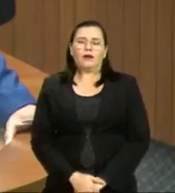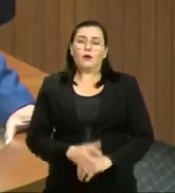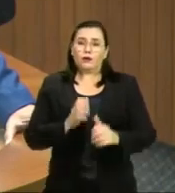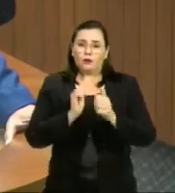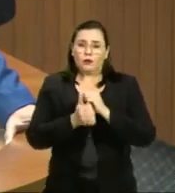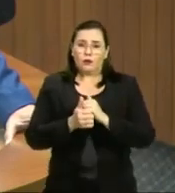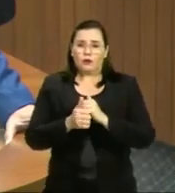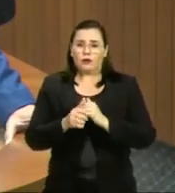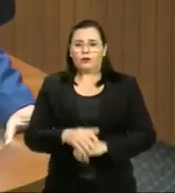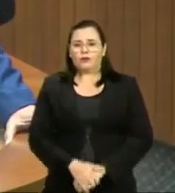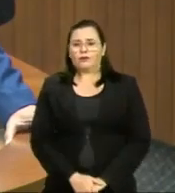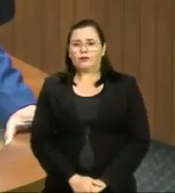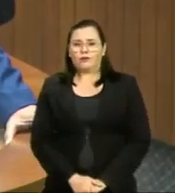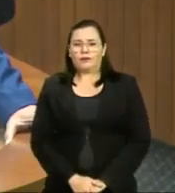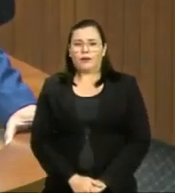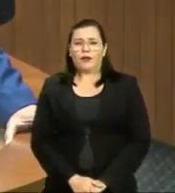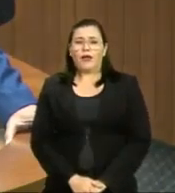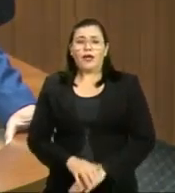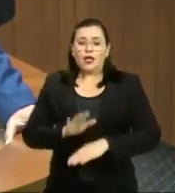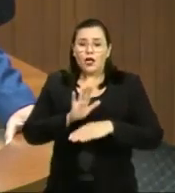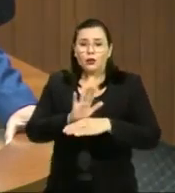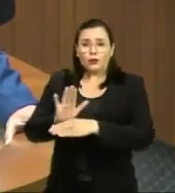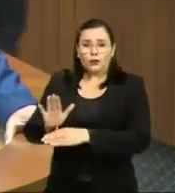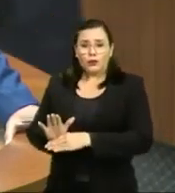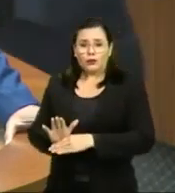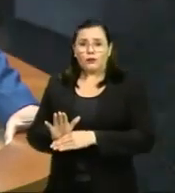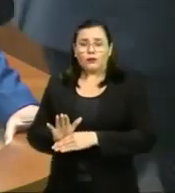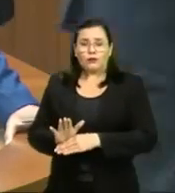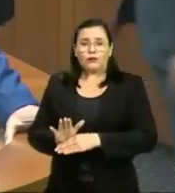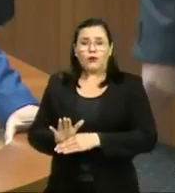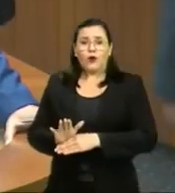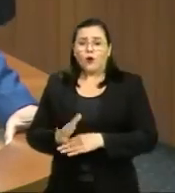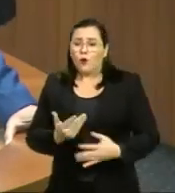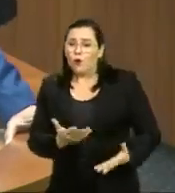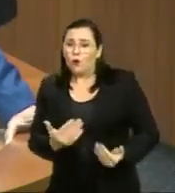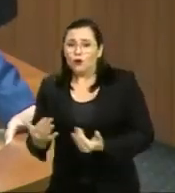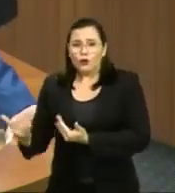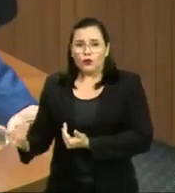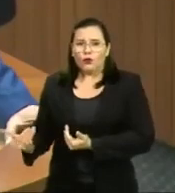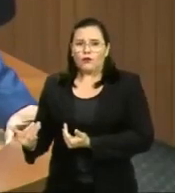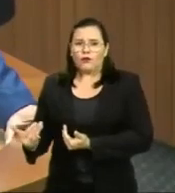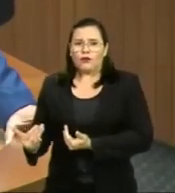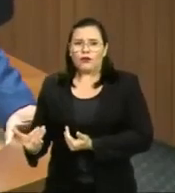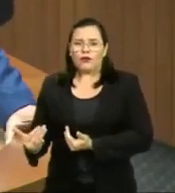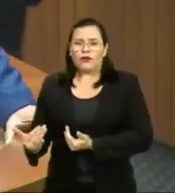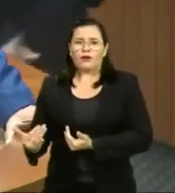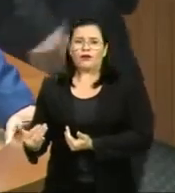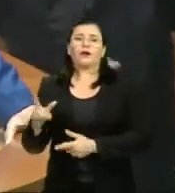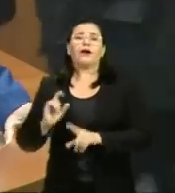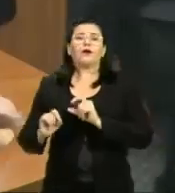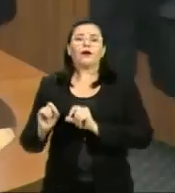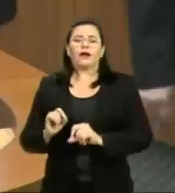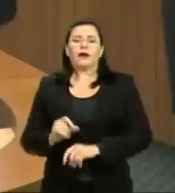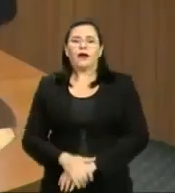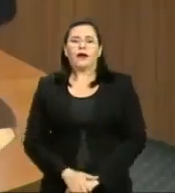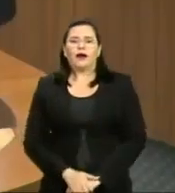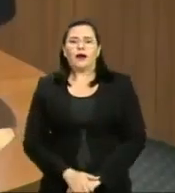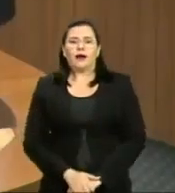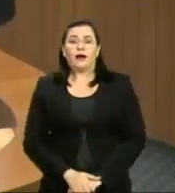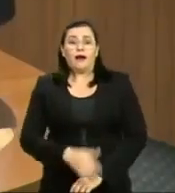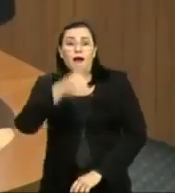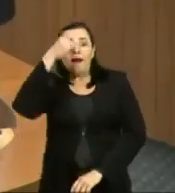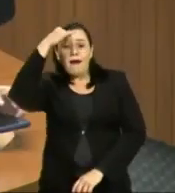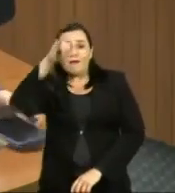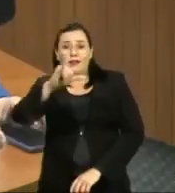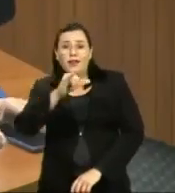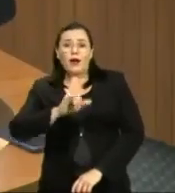afastando com isso a juventude das drogas. Por isso, parabéns a todos os envolvidos, aos